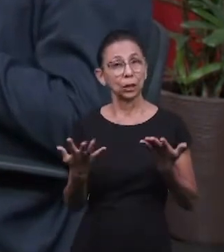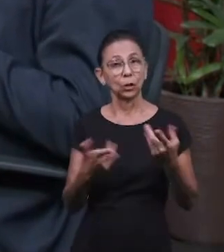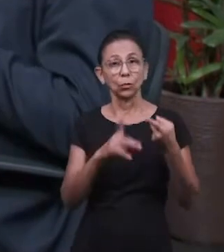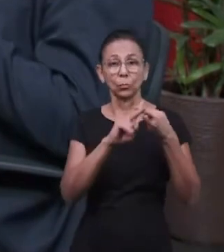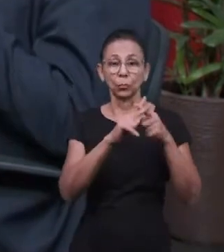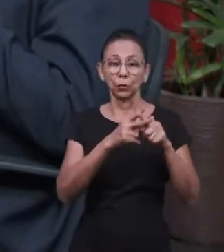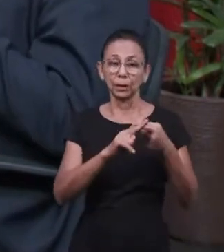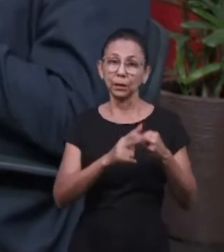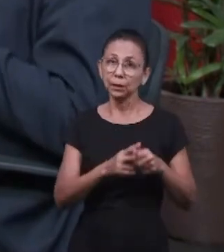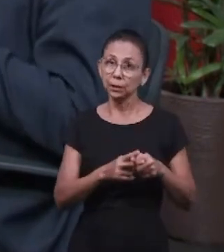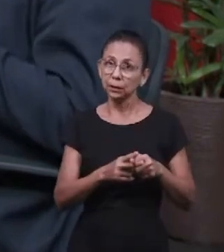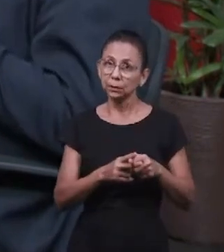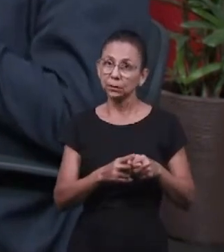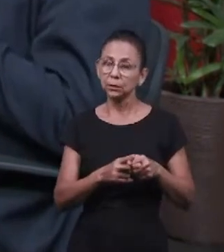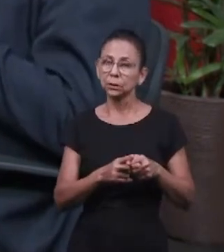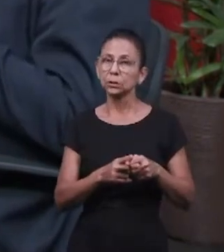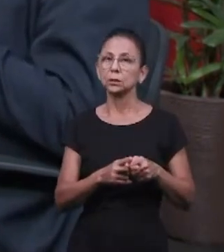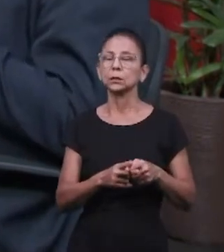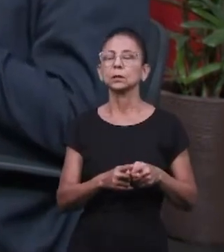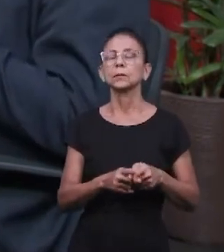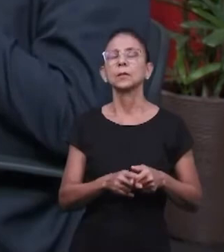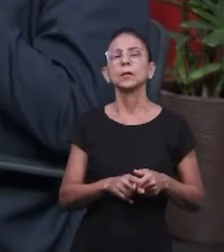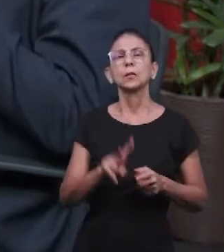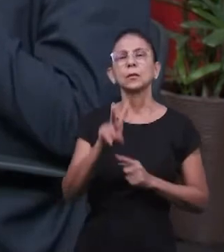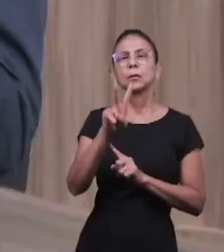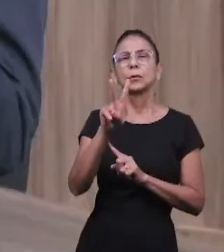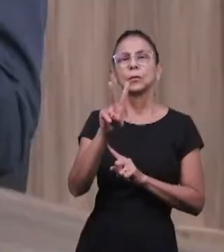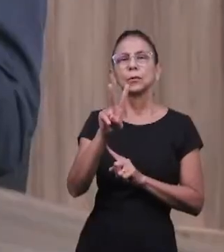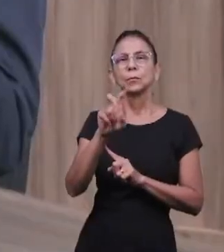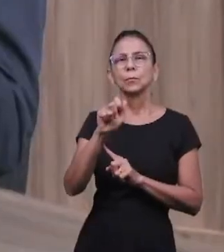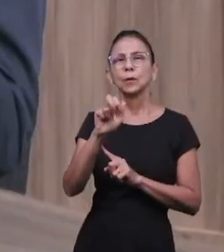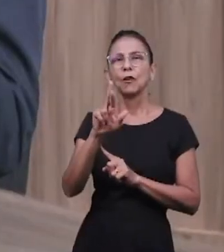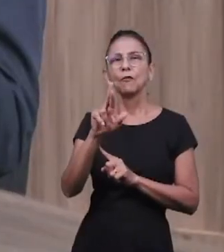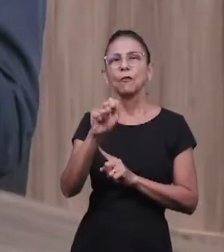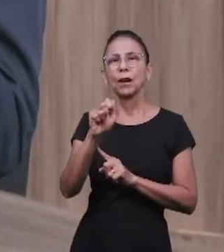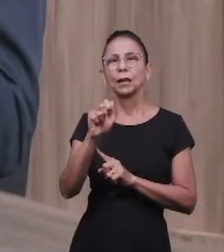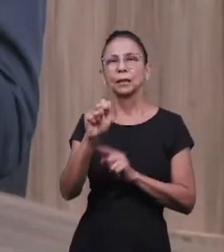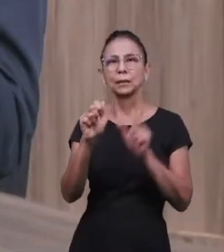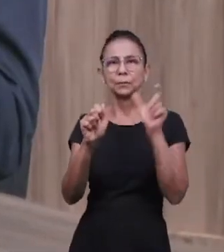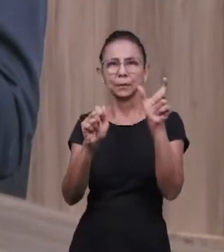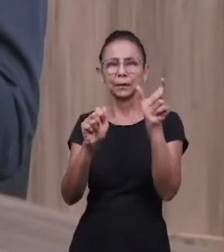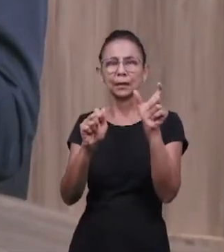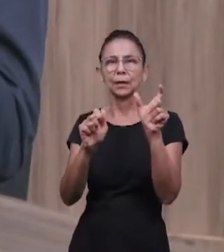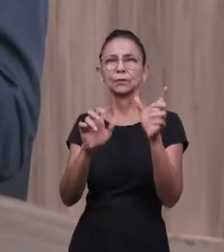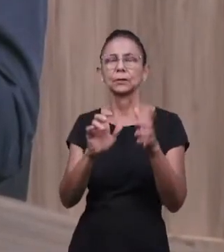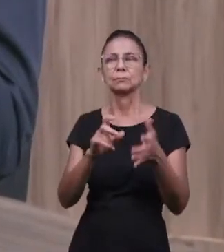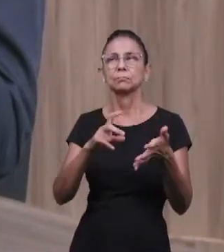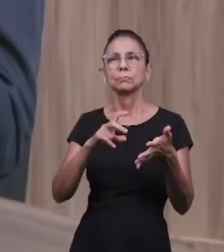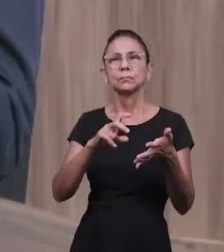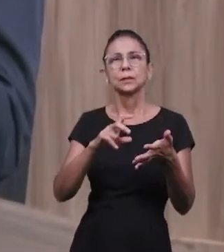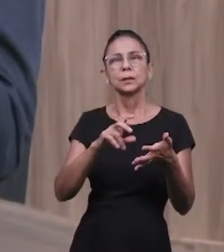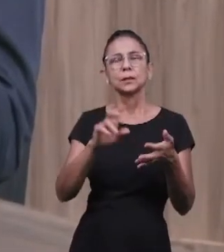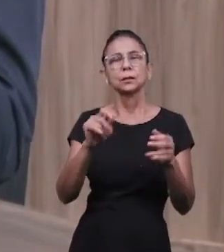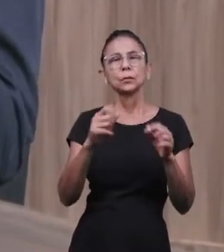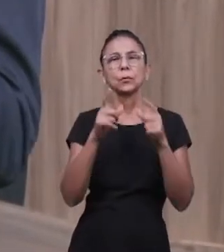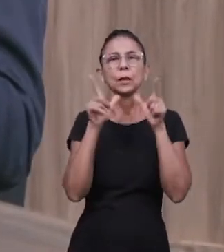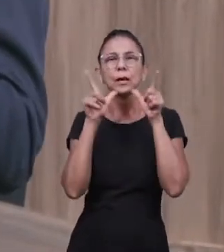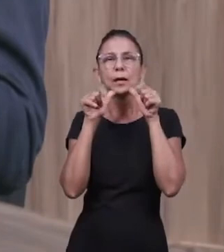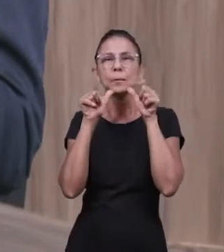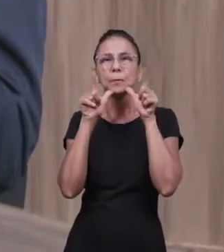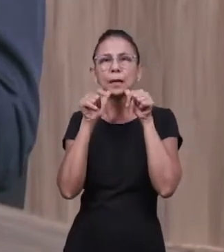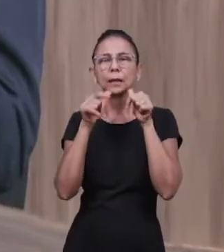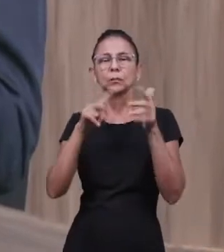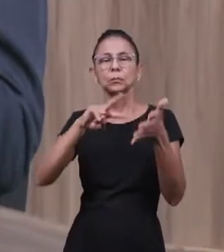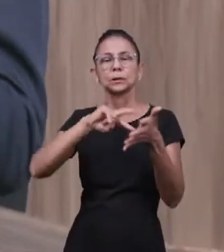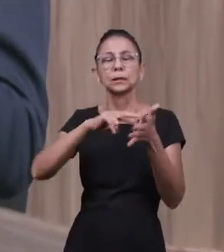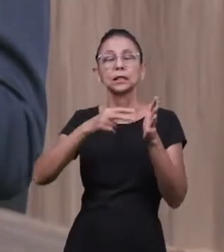manda corrigir, corrija o teu filho. Corrija com a vara. A vara ali no hebraico, shebet, significa também